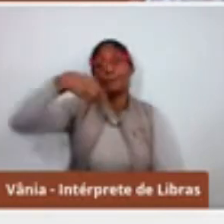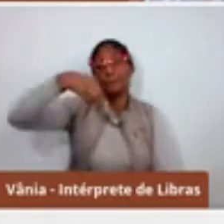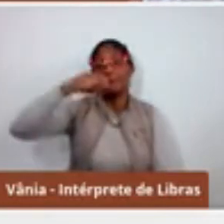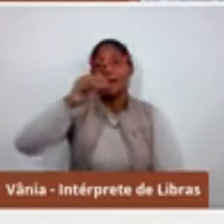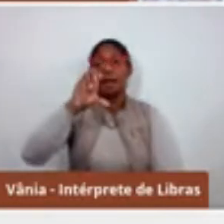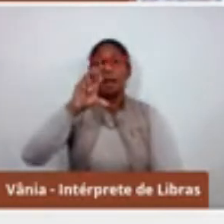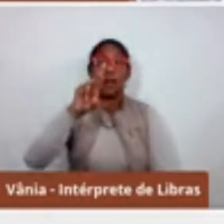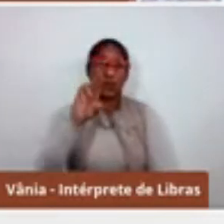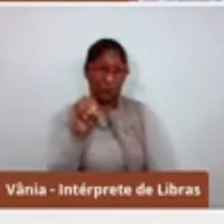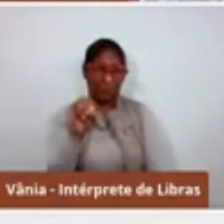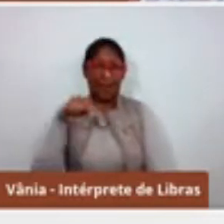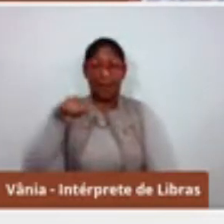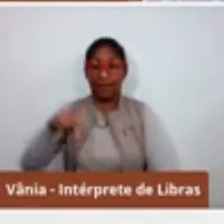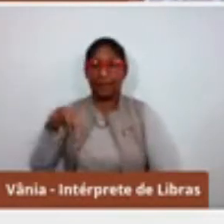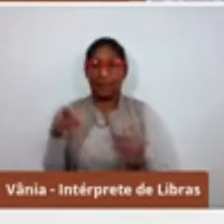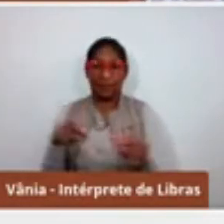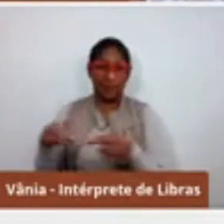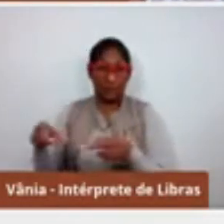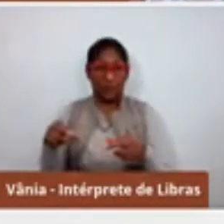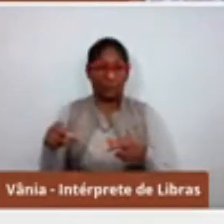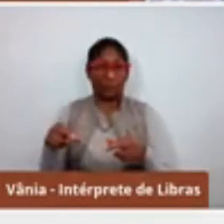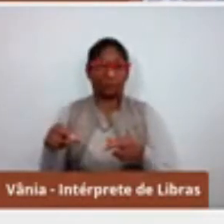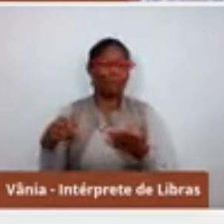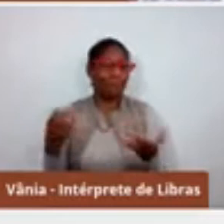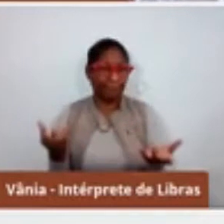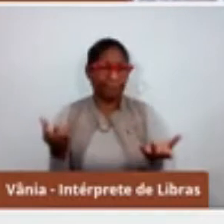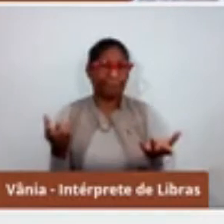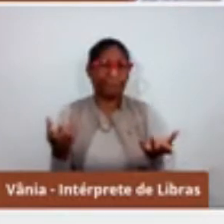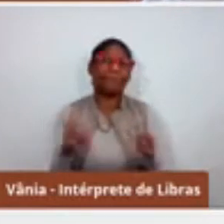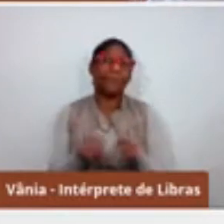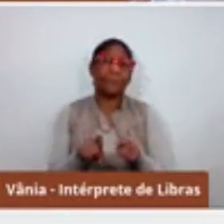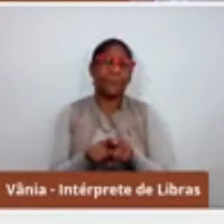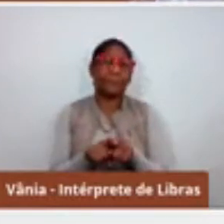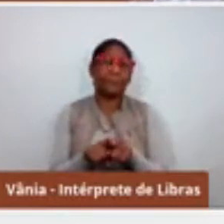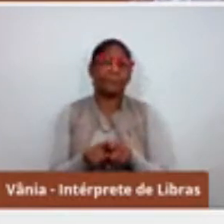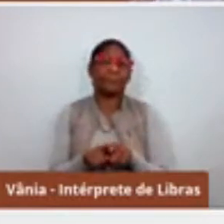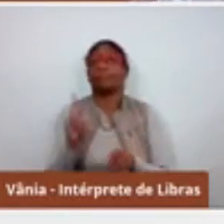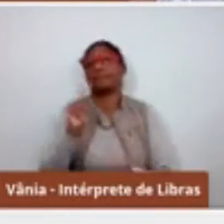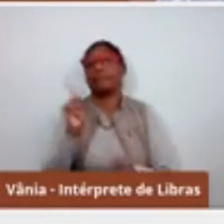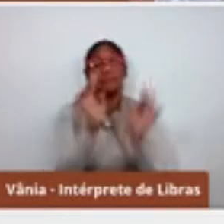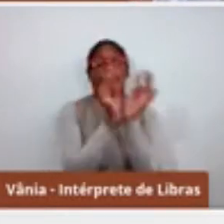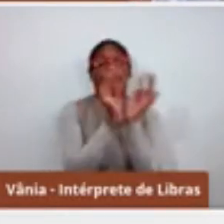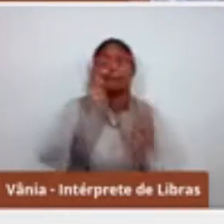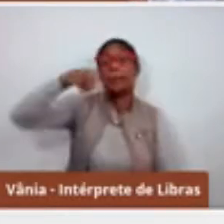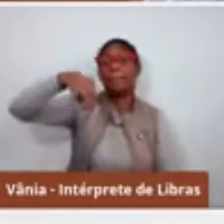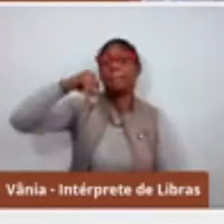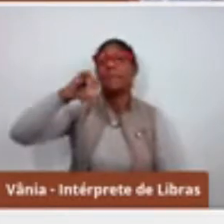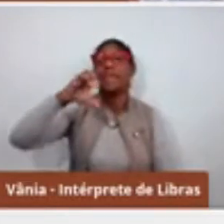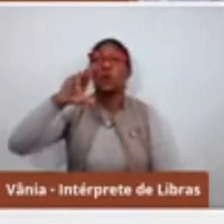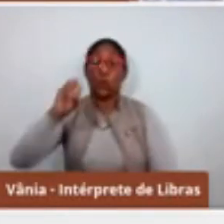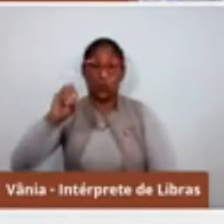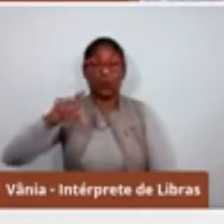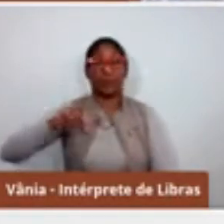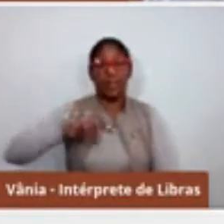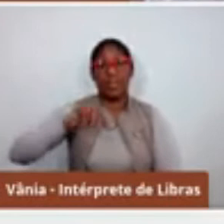permitiu ver condições aqui de dar o recurso à micro-região de Taquara, até porque ela tem 20 leitos de UTI, dos